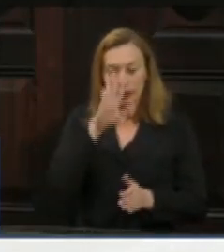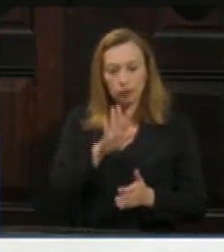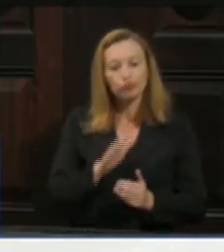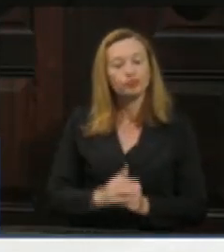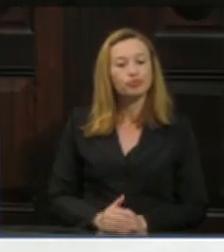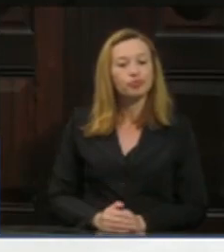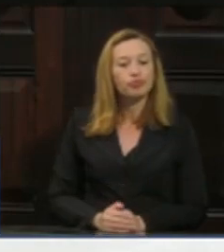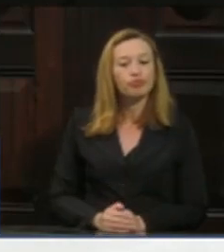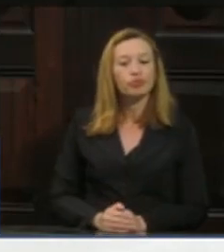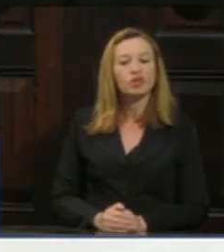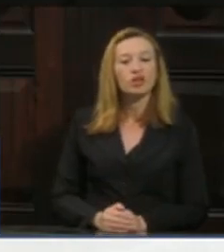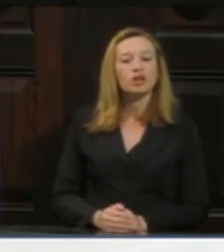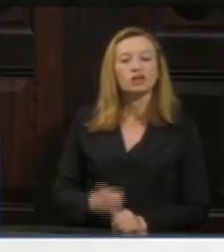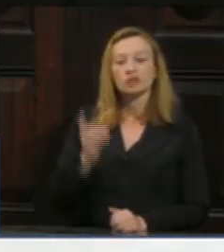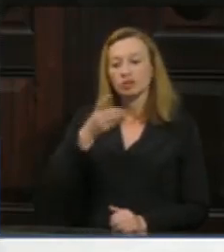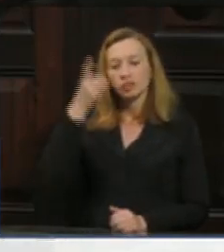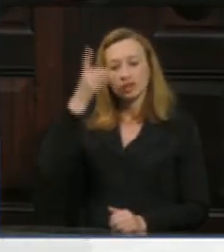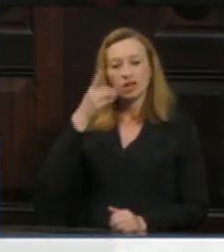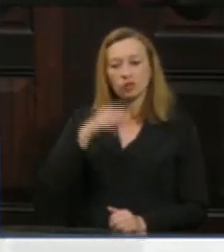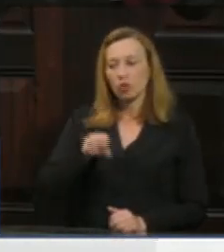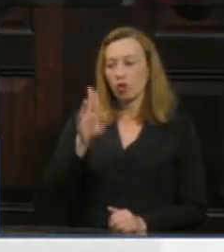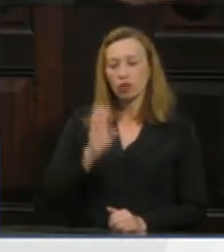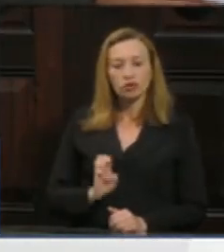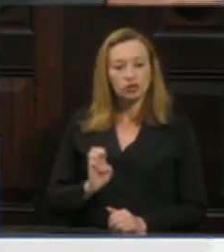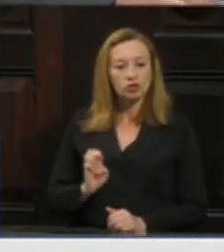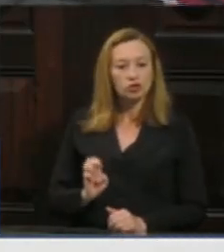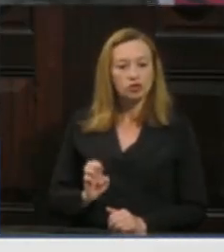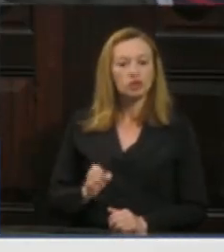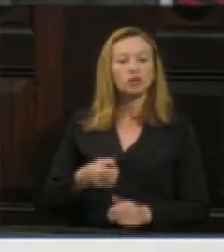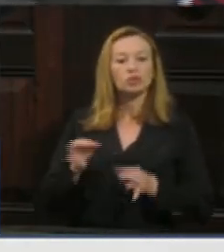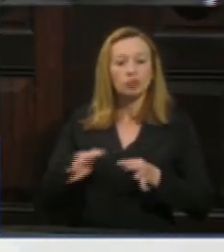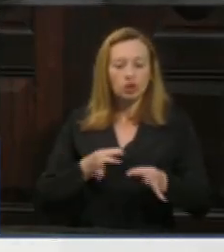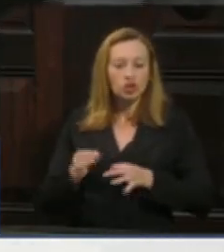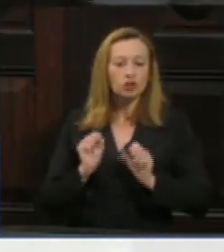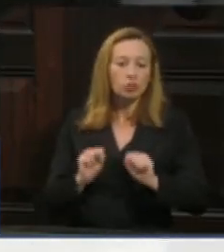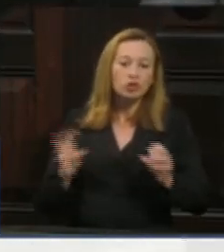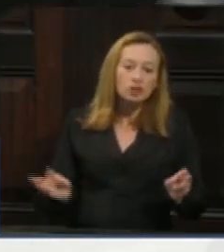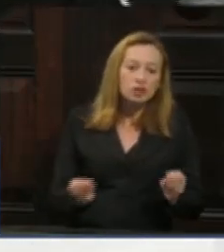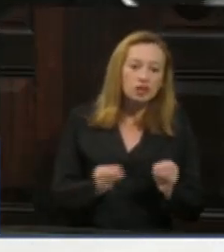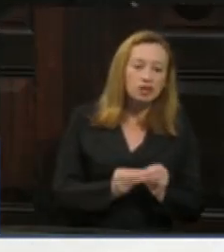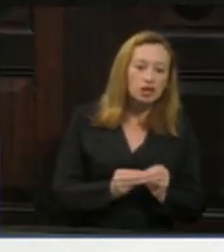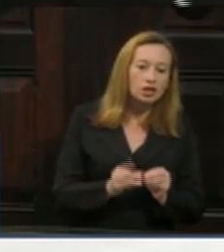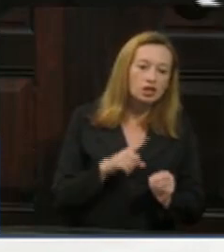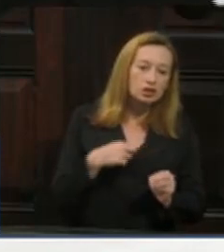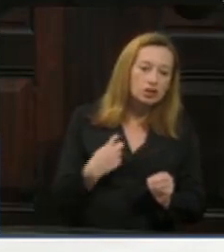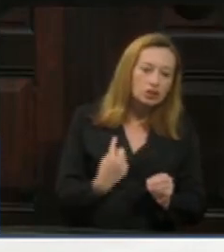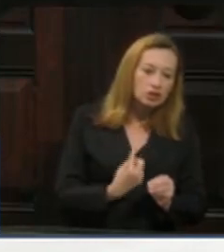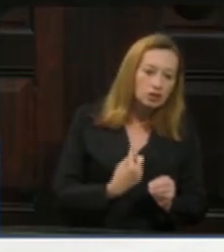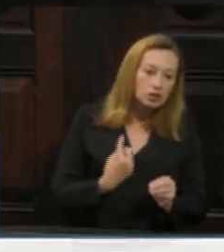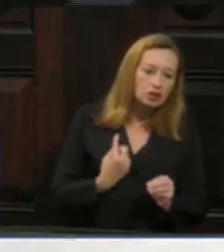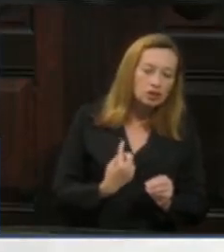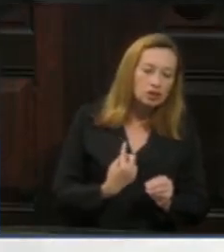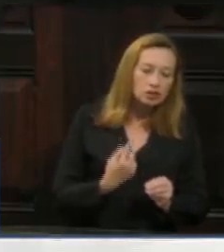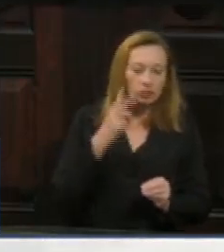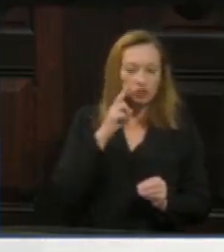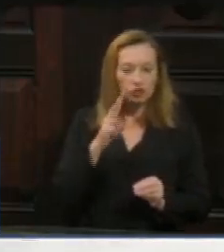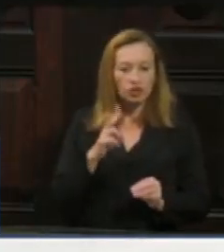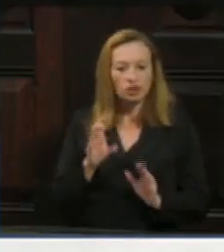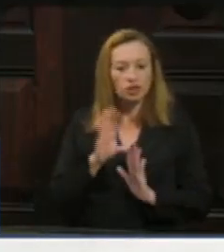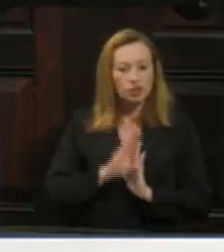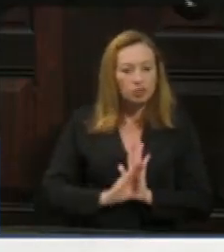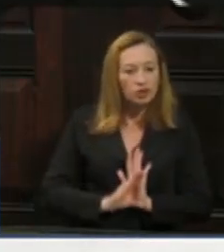Pela ordem, deputado Flávio Serafini. Senhor presidente, a gente apresentou uma emenda ao projeto de lei número 2016-2016,